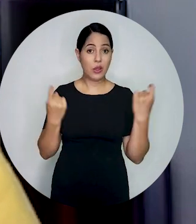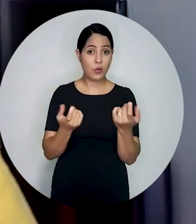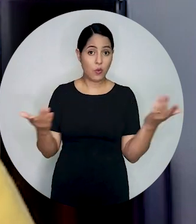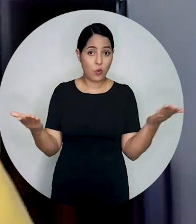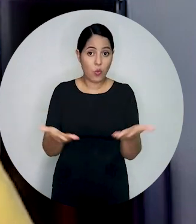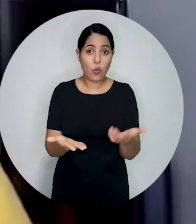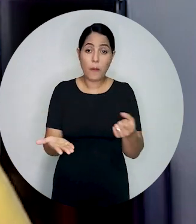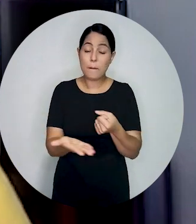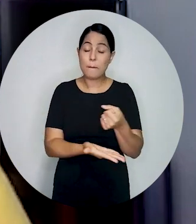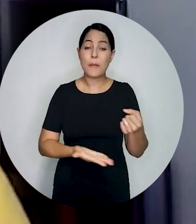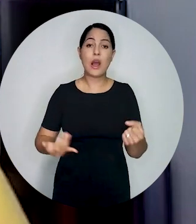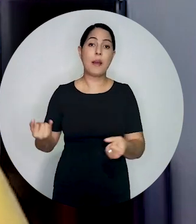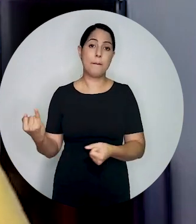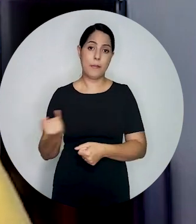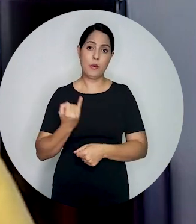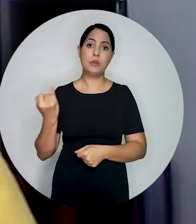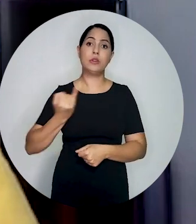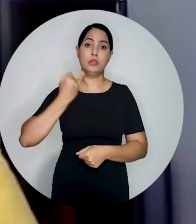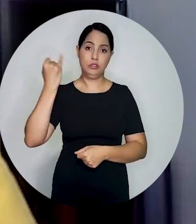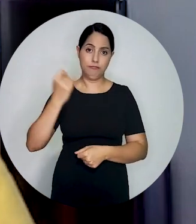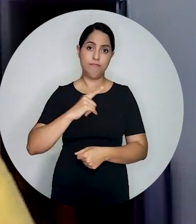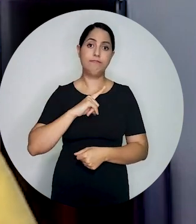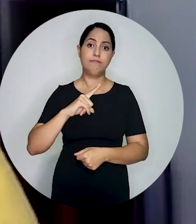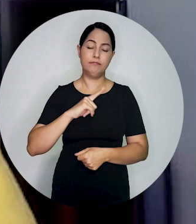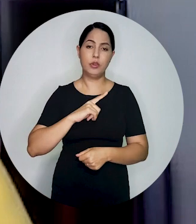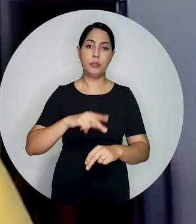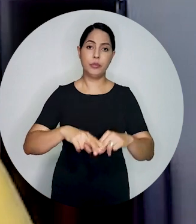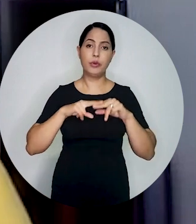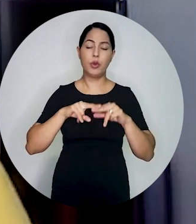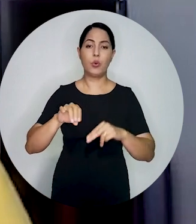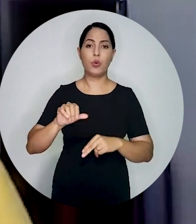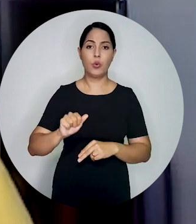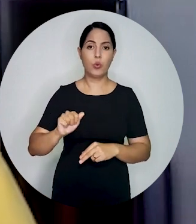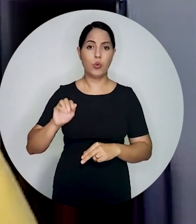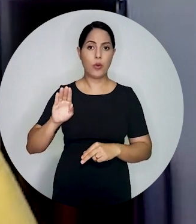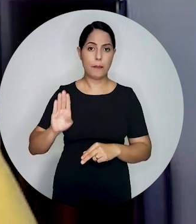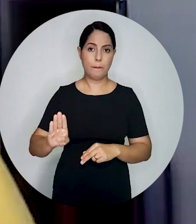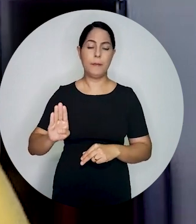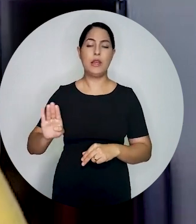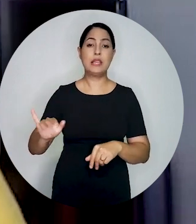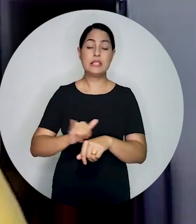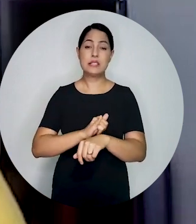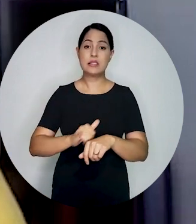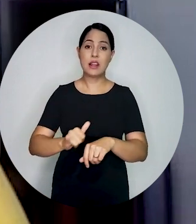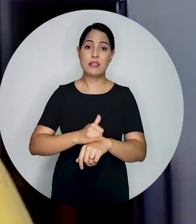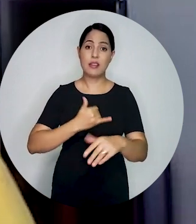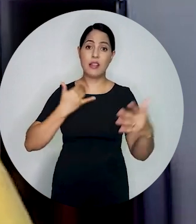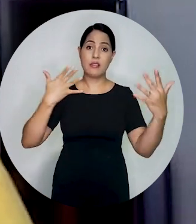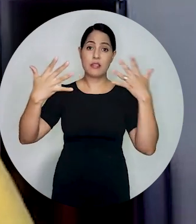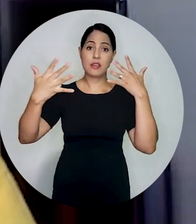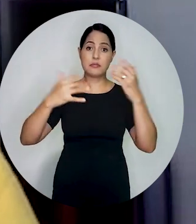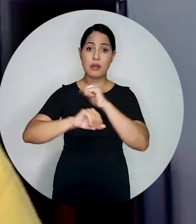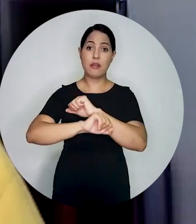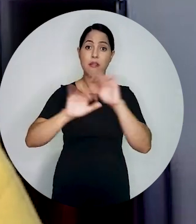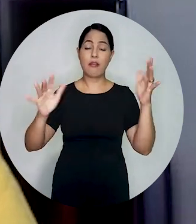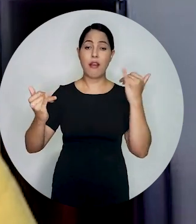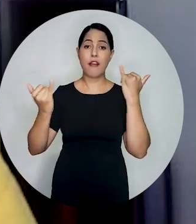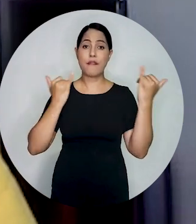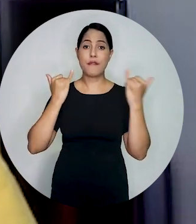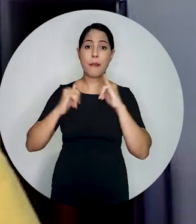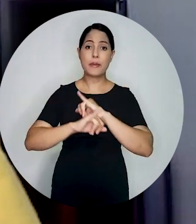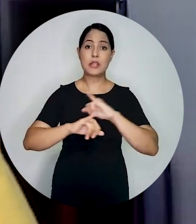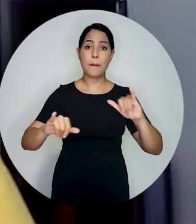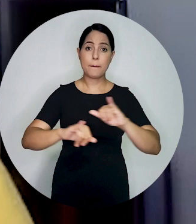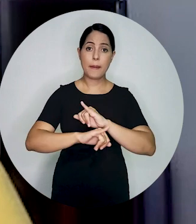essa reunião foi fundamental para isso, né? Para que a OAB pudesse trazer de forma